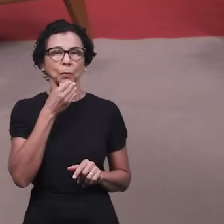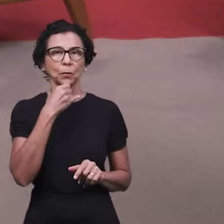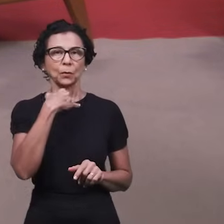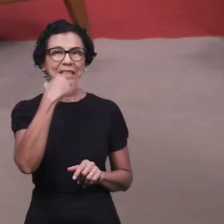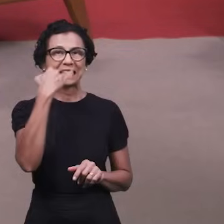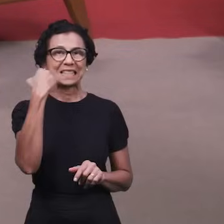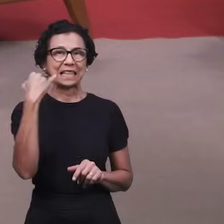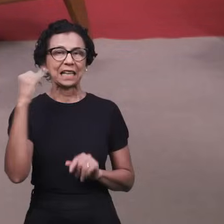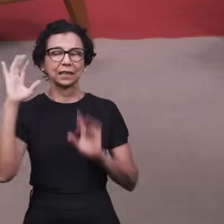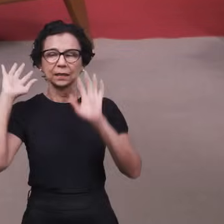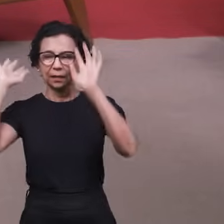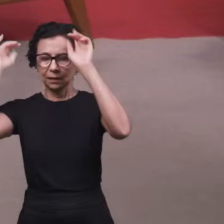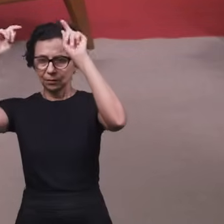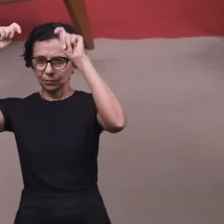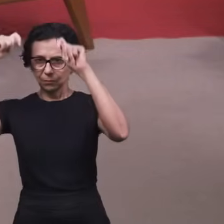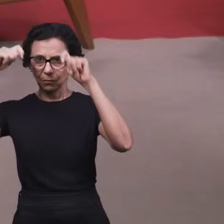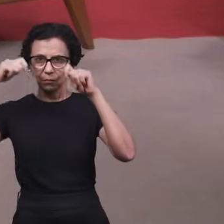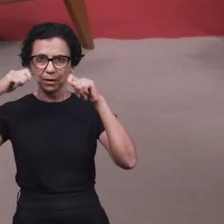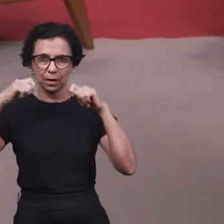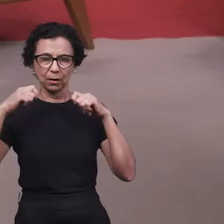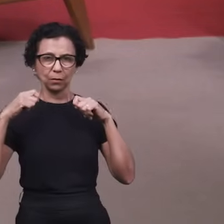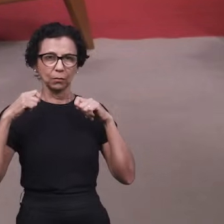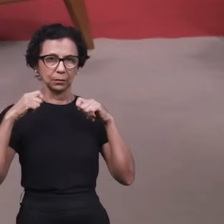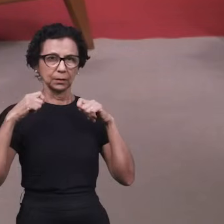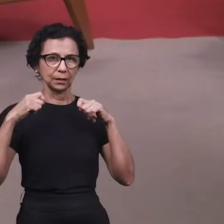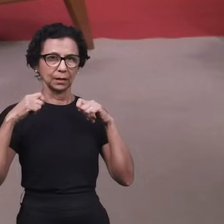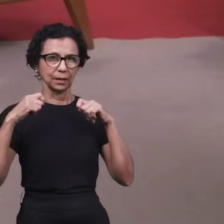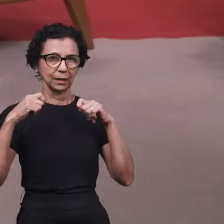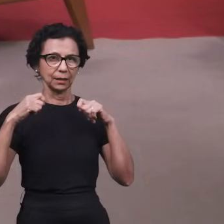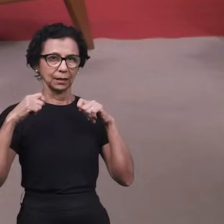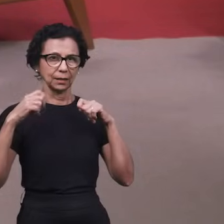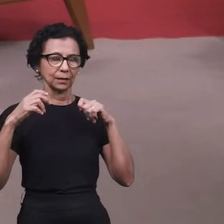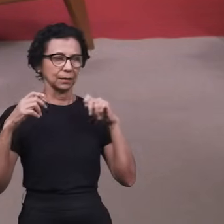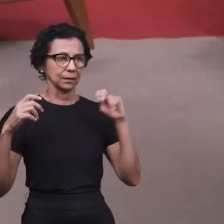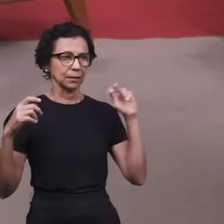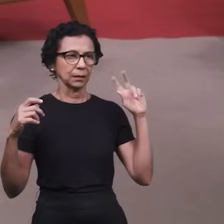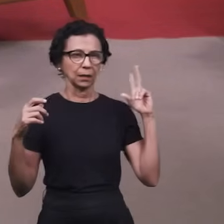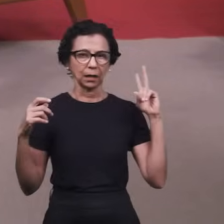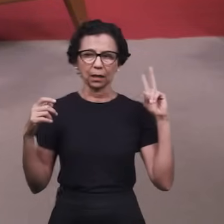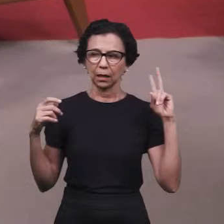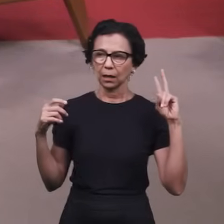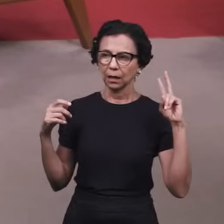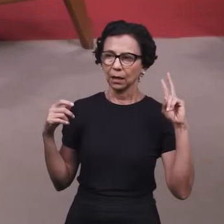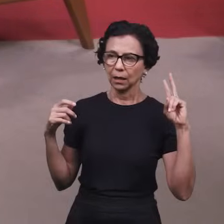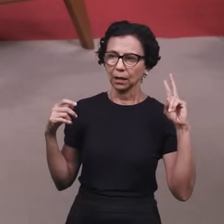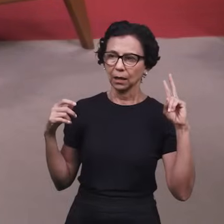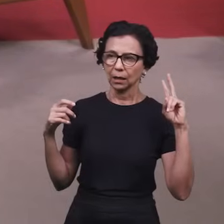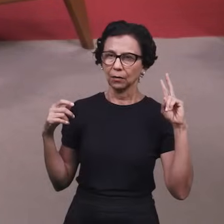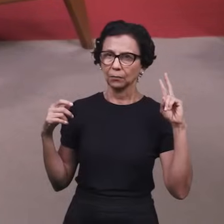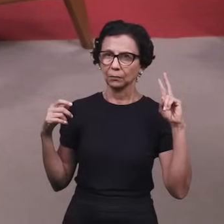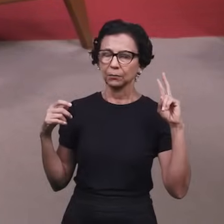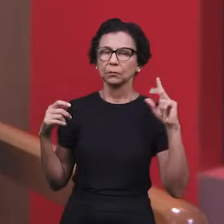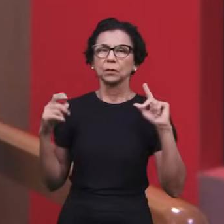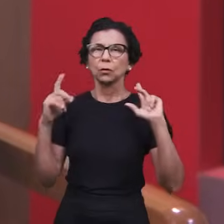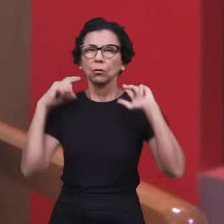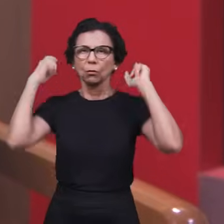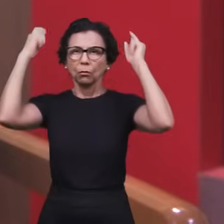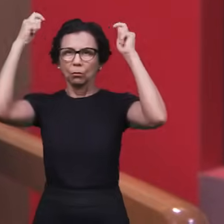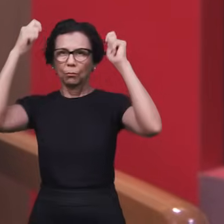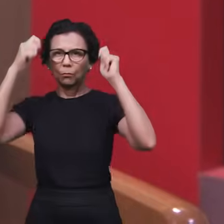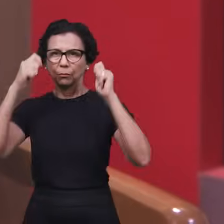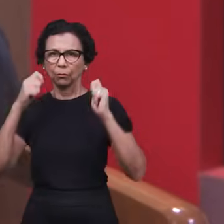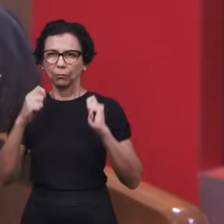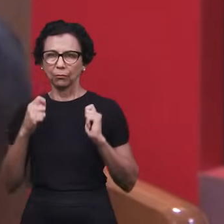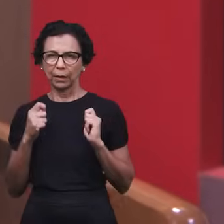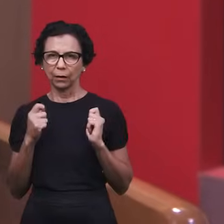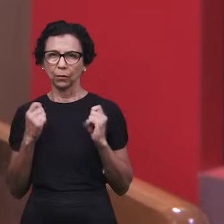uma pergunta. Quem poderá, subindo do deserto, se